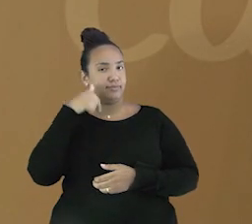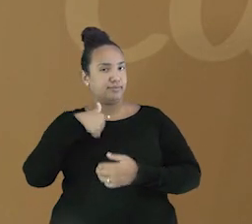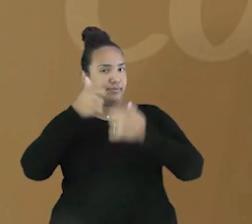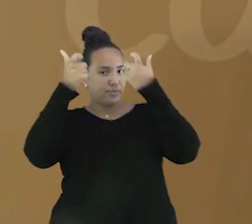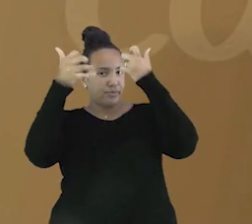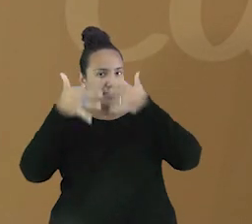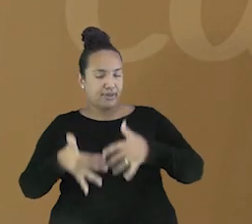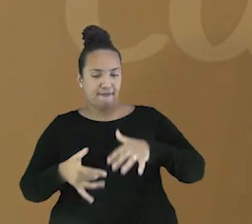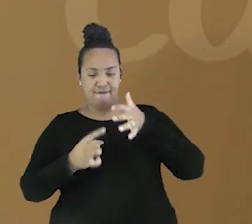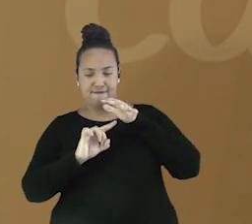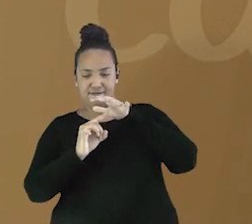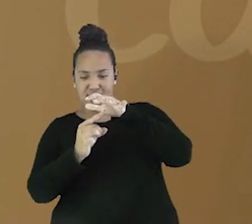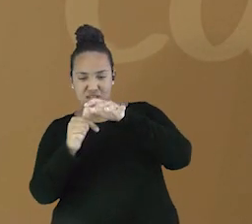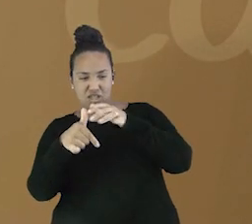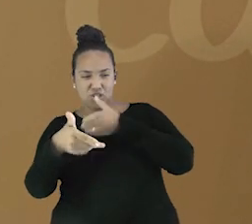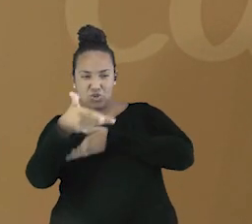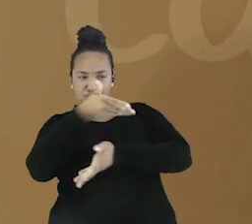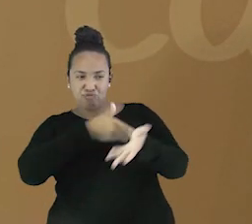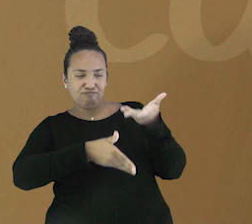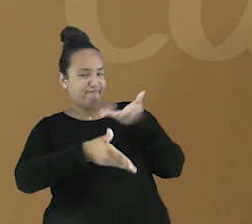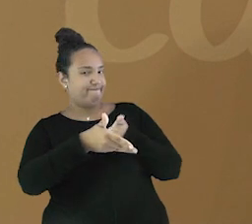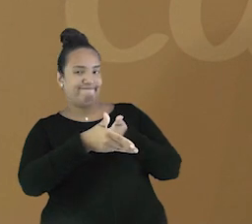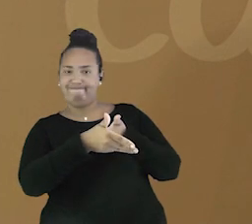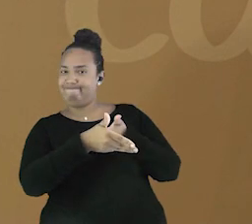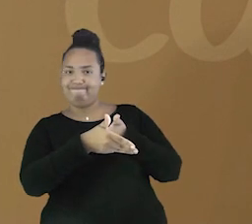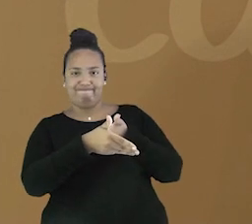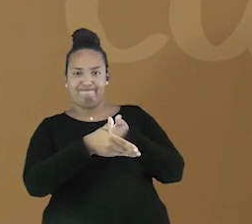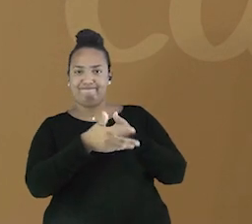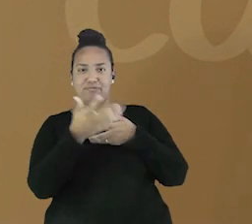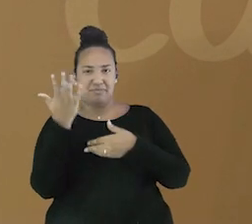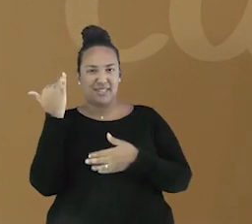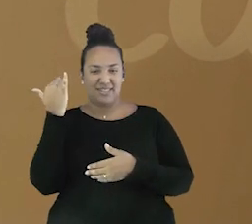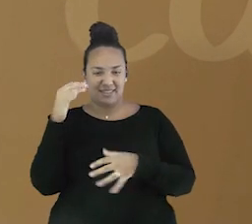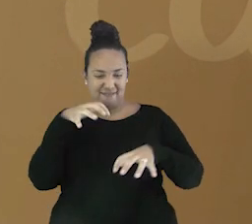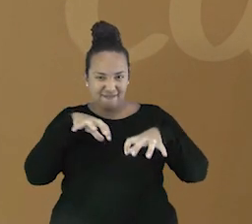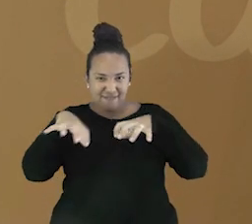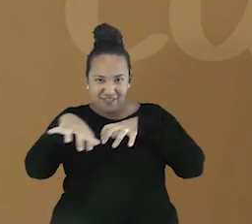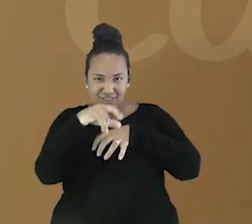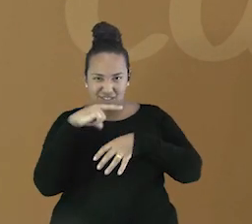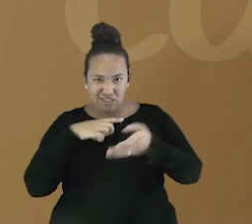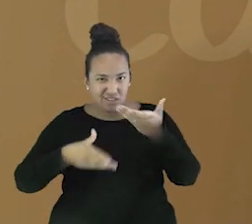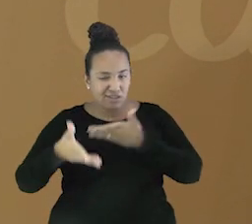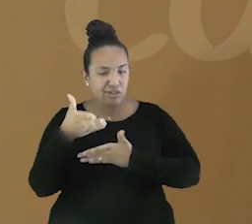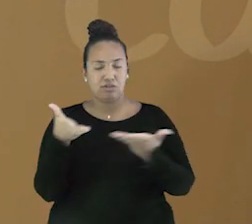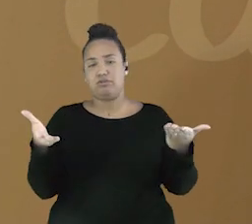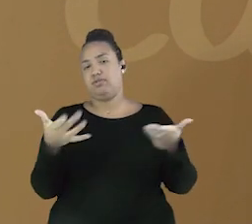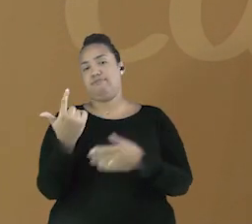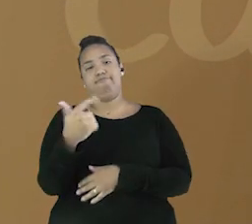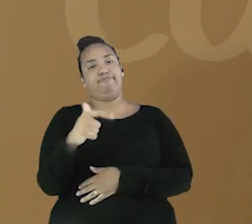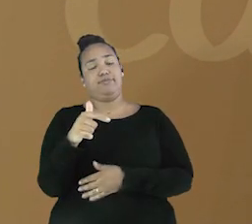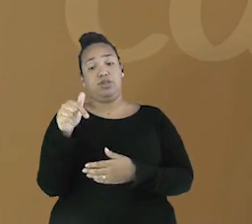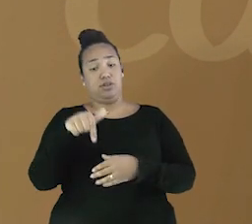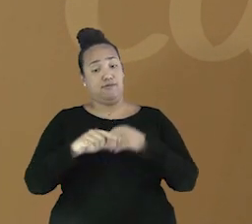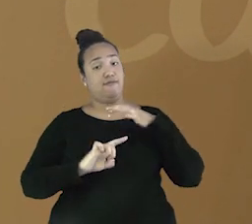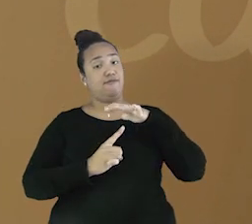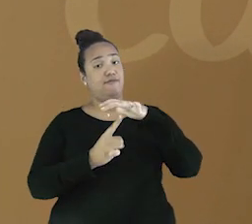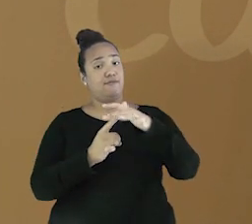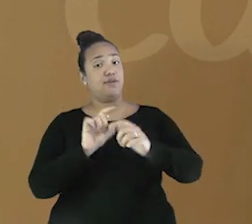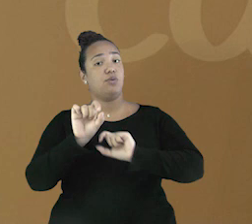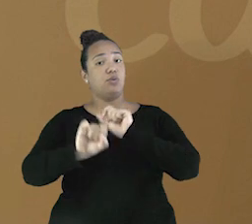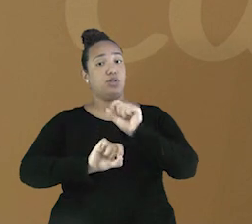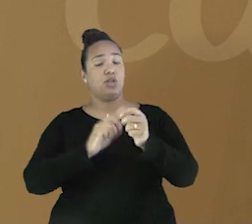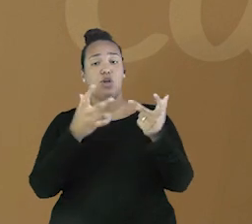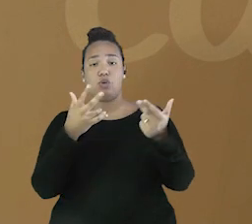as feiras não usavam mais o sistema de troca por outros alimentos, como acontecia nos feudos? Agora, as feiras viraram